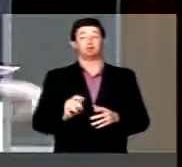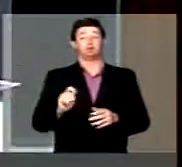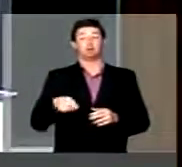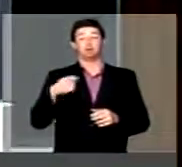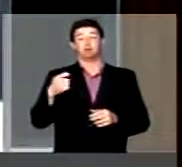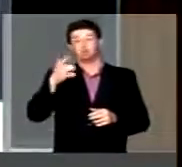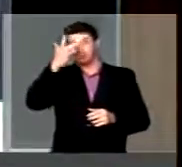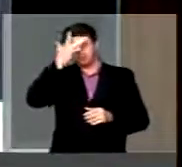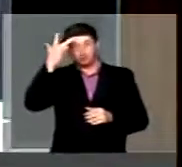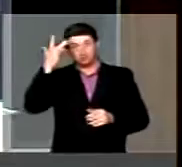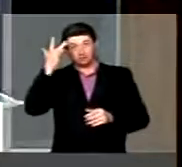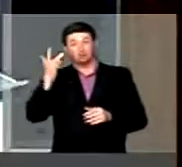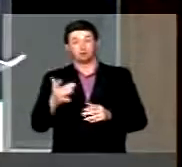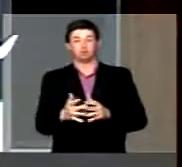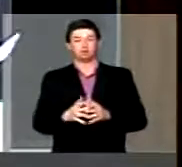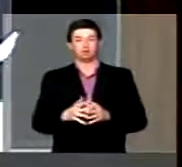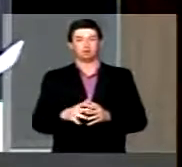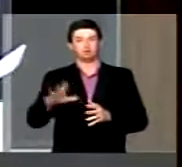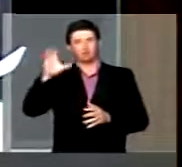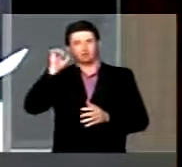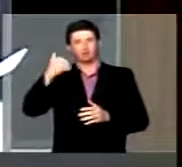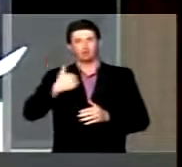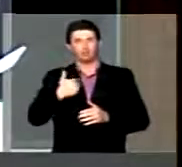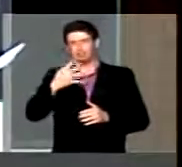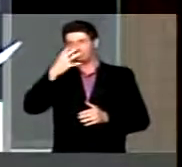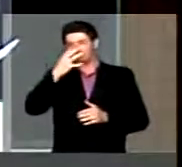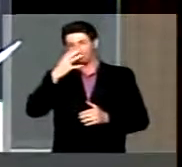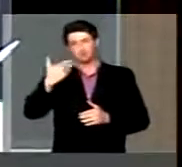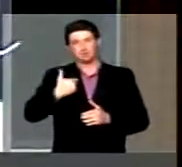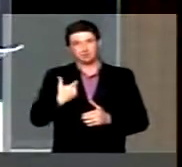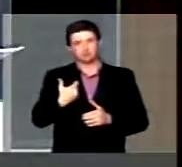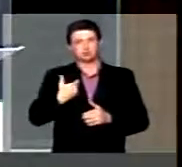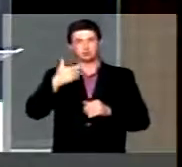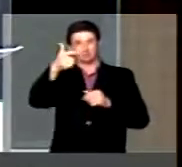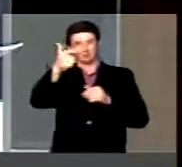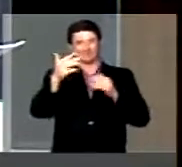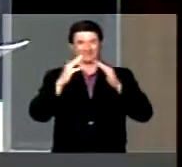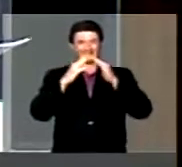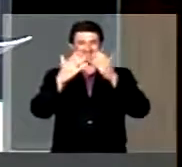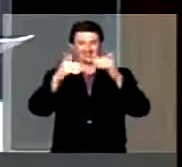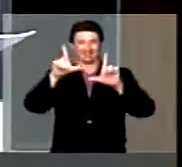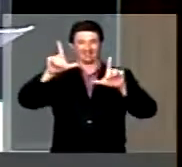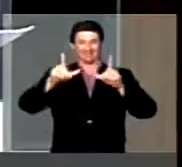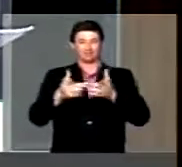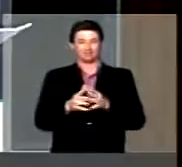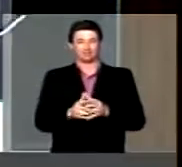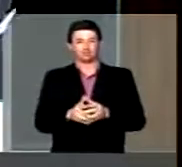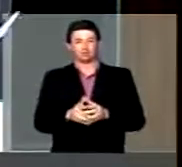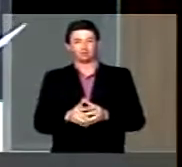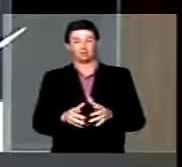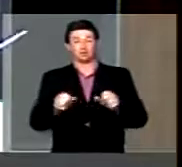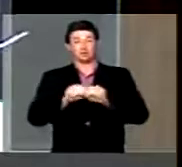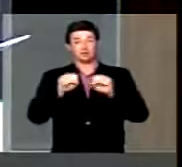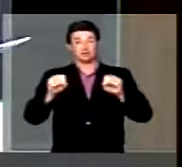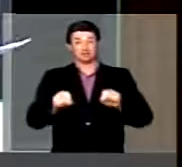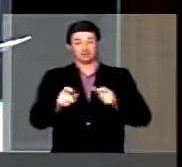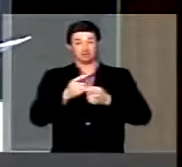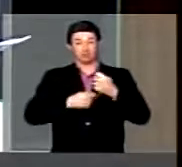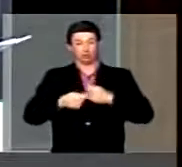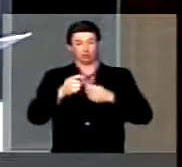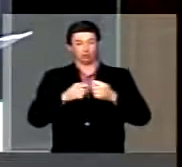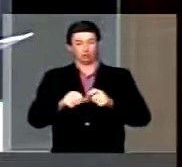aqueles que nos escutam e nos assistem em suas casas. Nosso sistema econômico entrou em